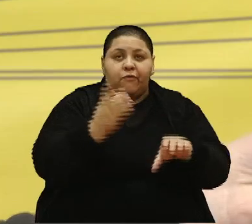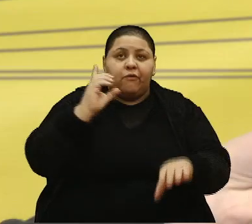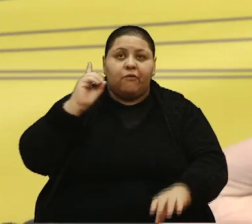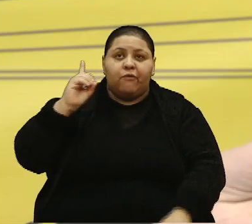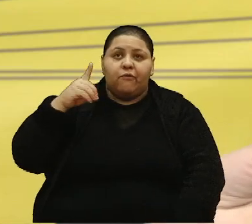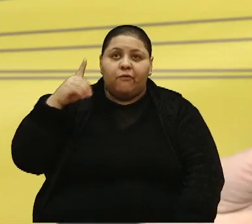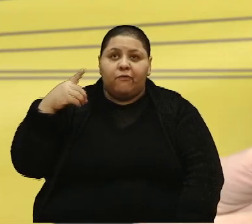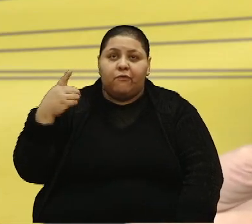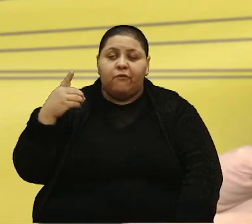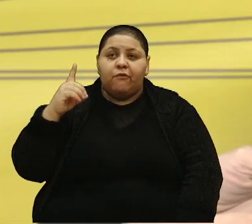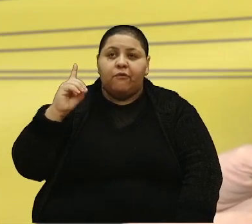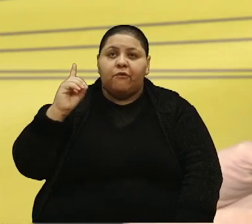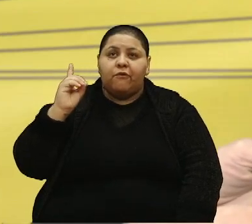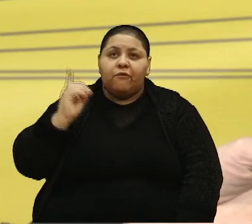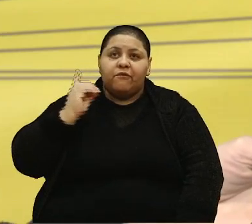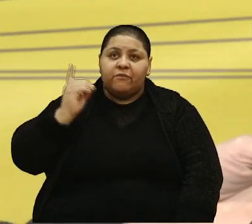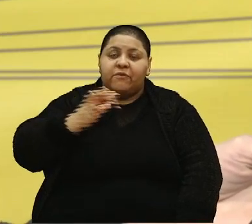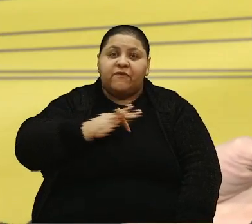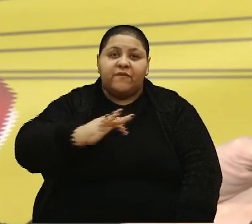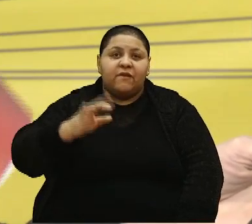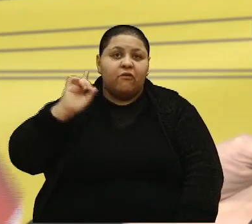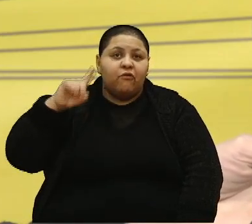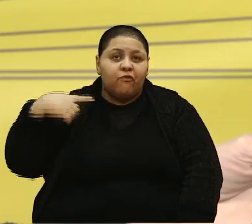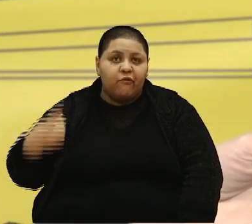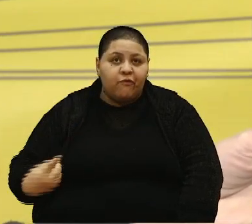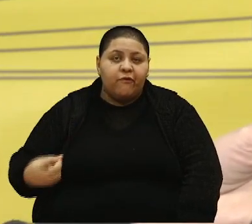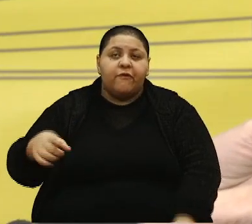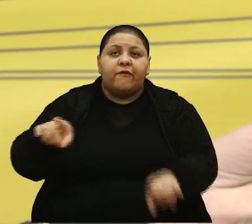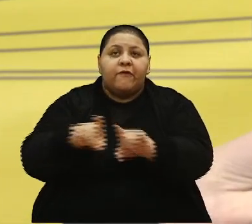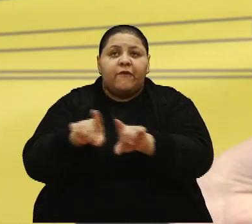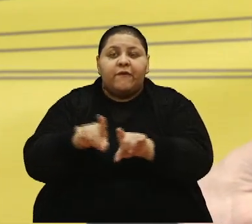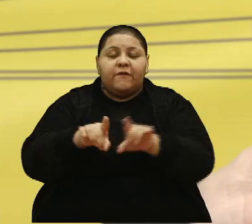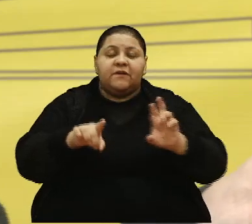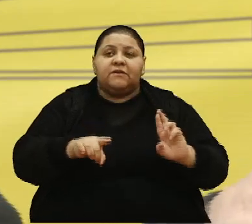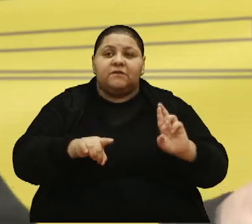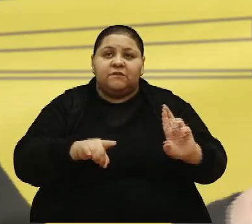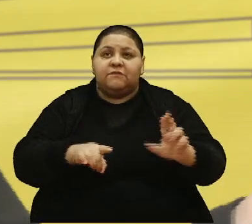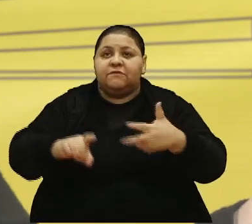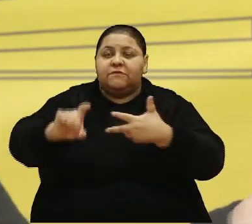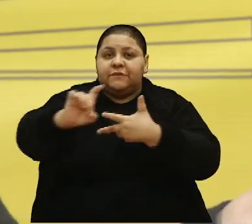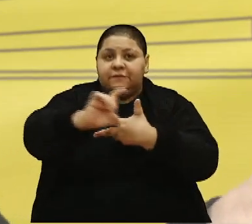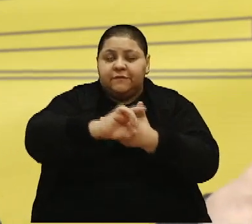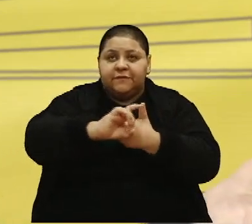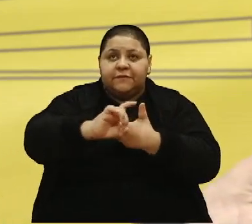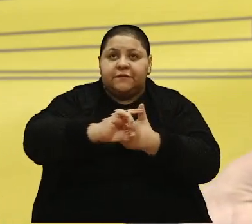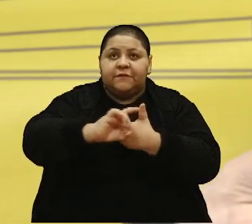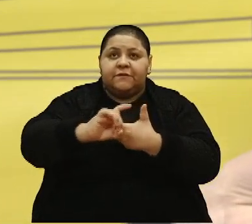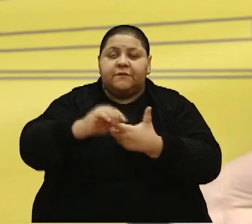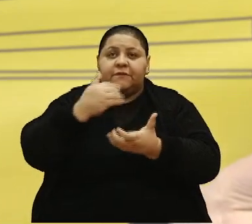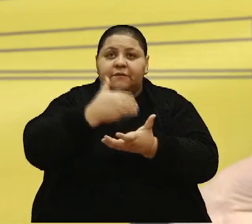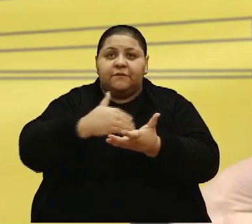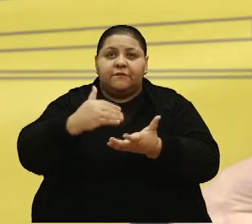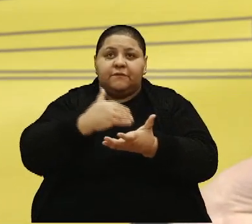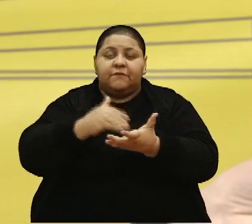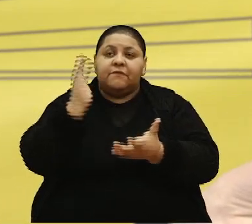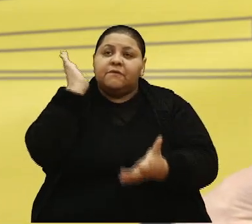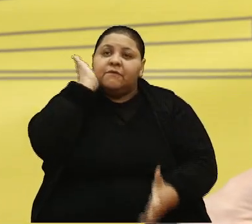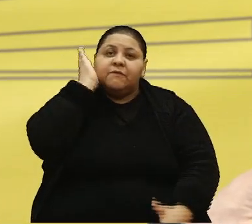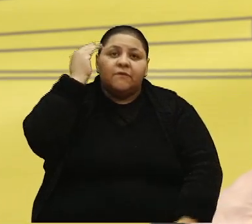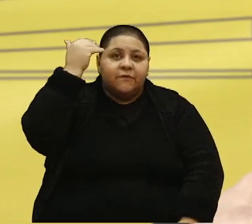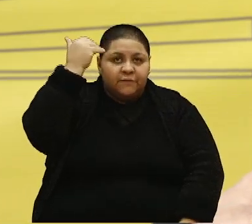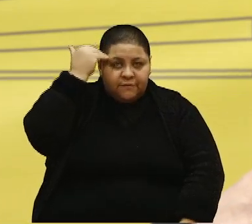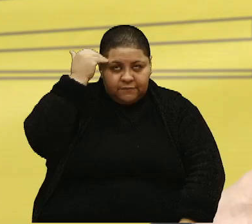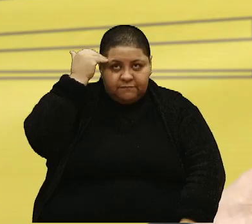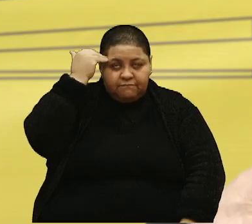federal, Denise Pessoa, por ser de Caxias do Sul. Teremos um representante do Executivo, o secretário de Turismo, Felipe Gremel-Maier,